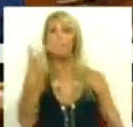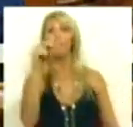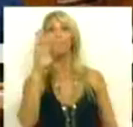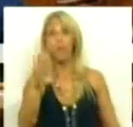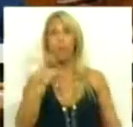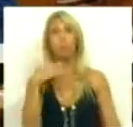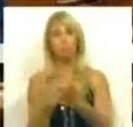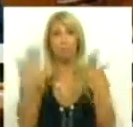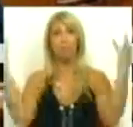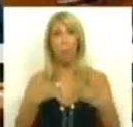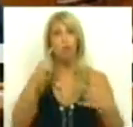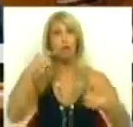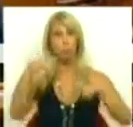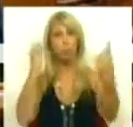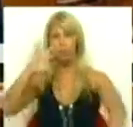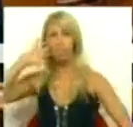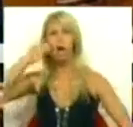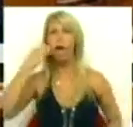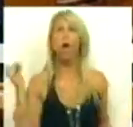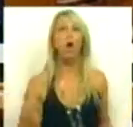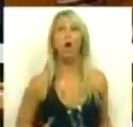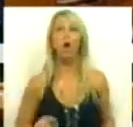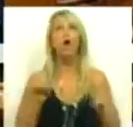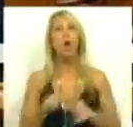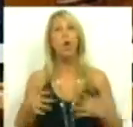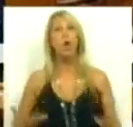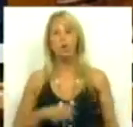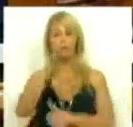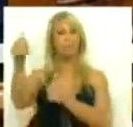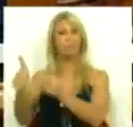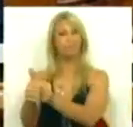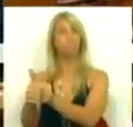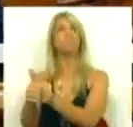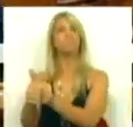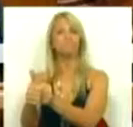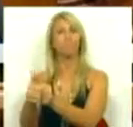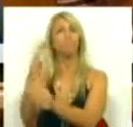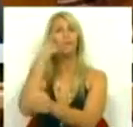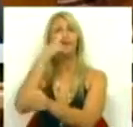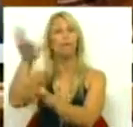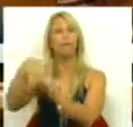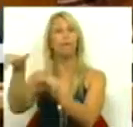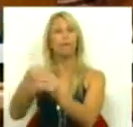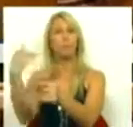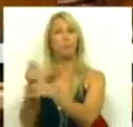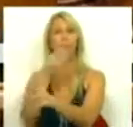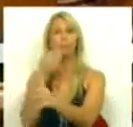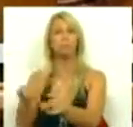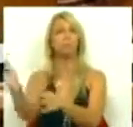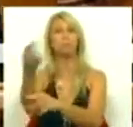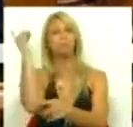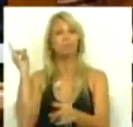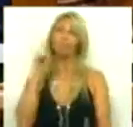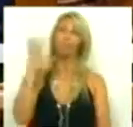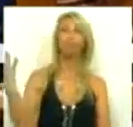às contas públicas. Hoje estão aqui ao seu lado muitos dos jogadores autores das faltas. Louvam-se da sua capacidade